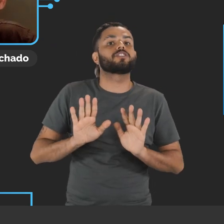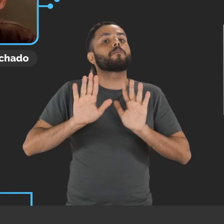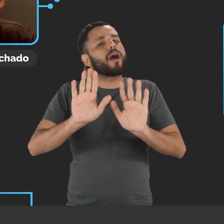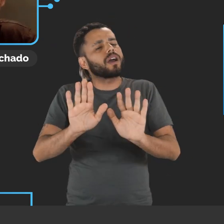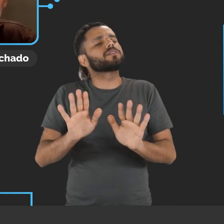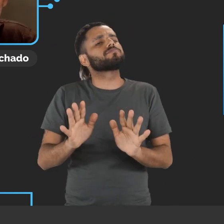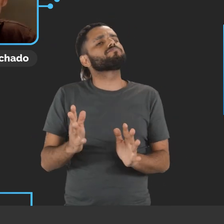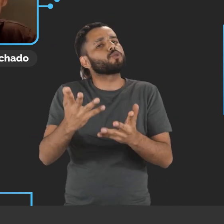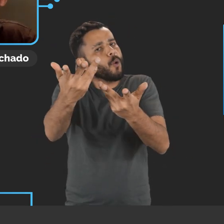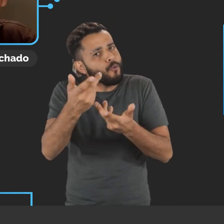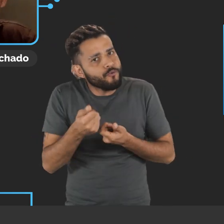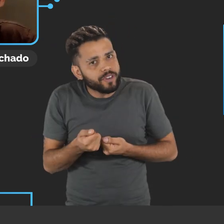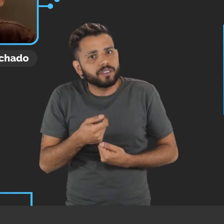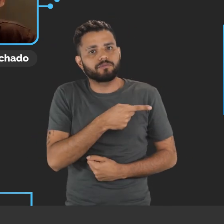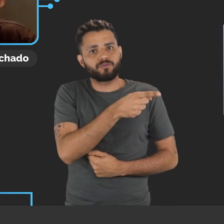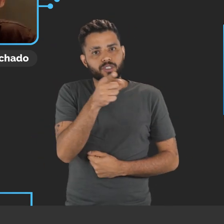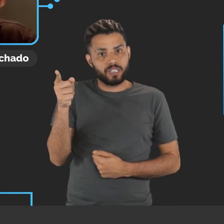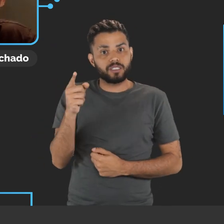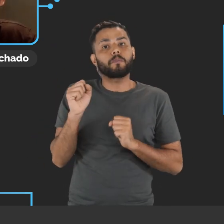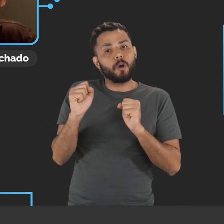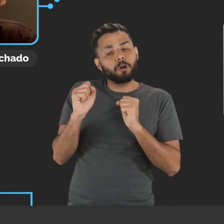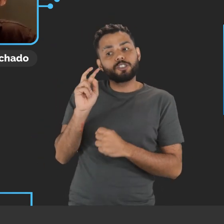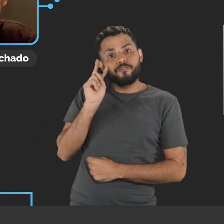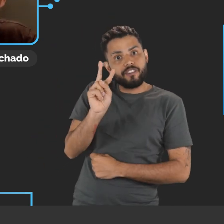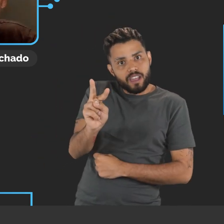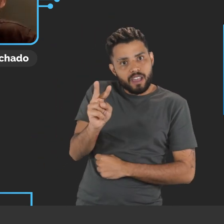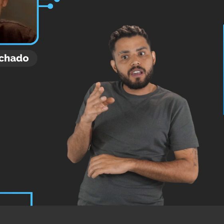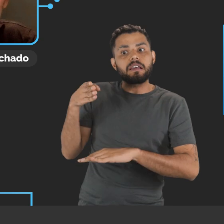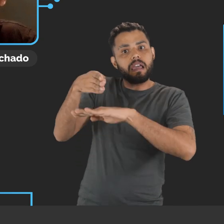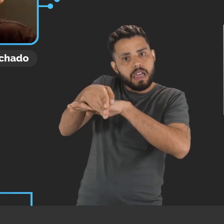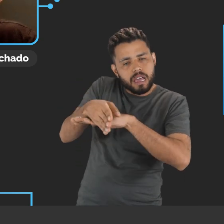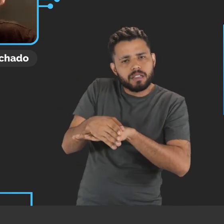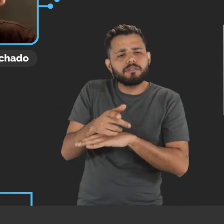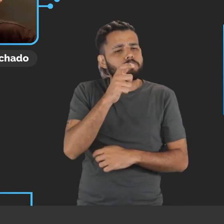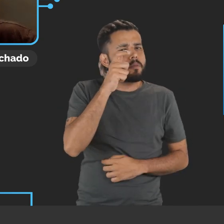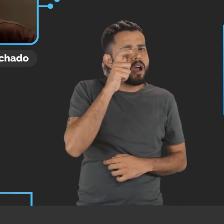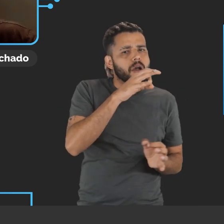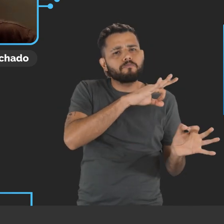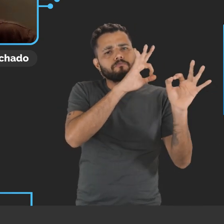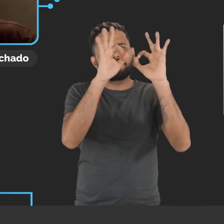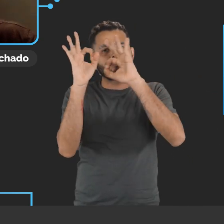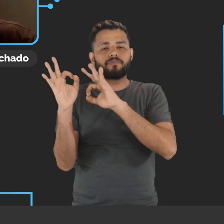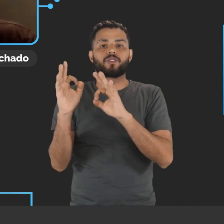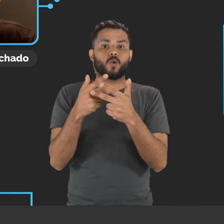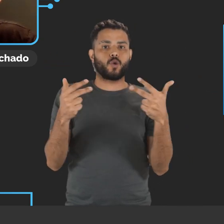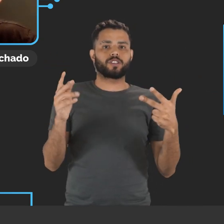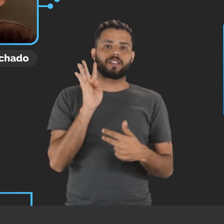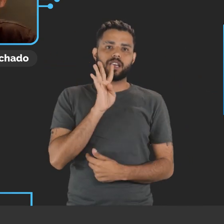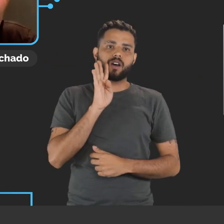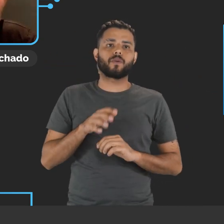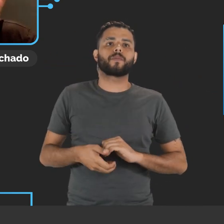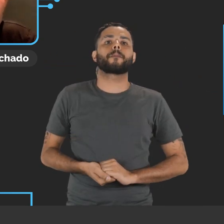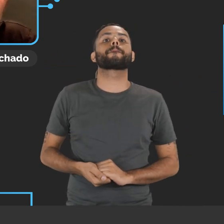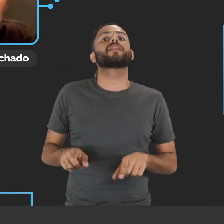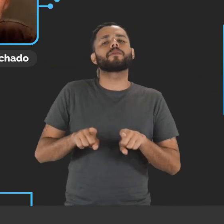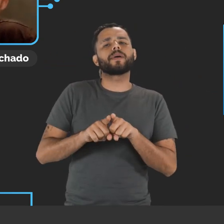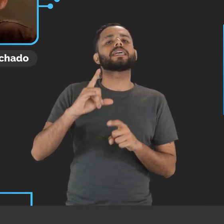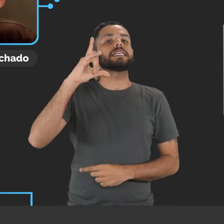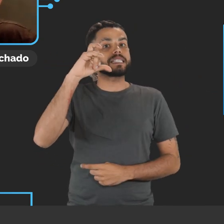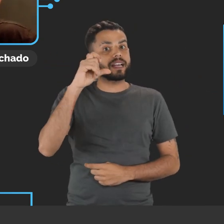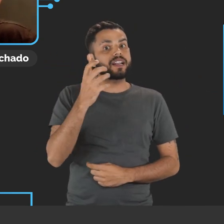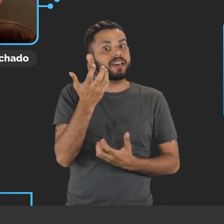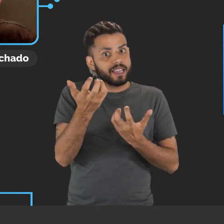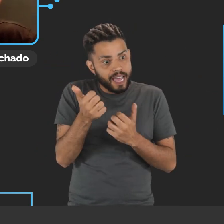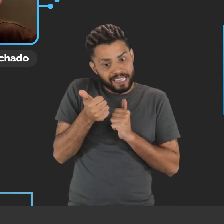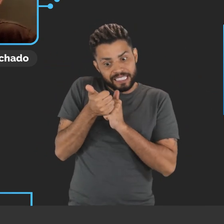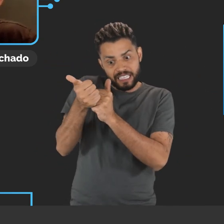conteúdos, mas convido vocês, né, para assistirem, porque tudo está lá e tem muita coisa bacana para ser vista, e o nosso Instagram aí também, quem